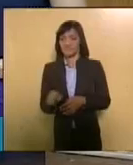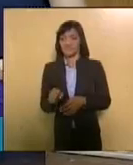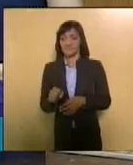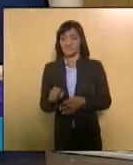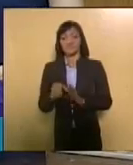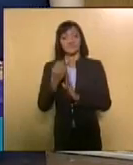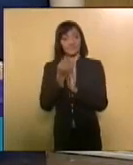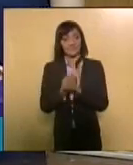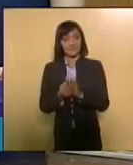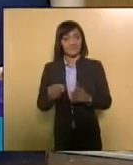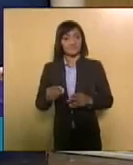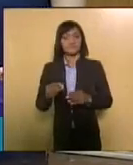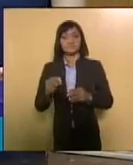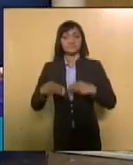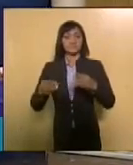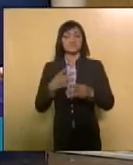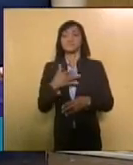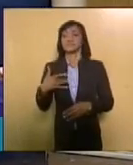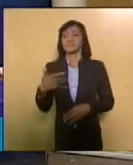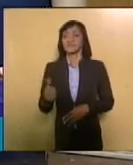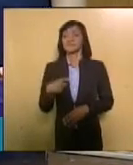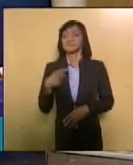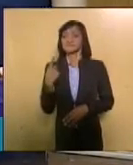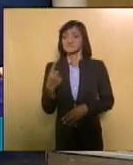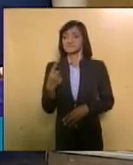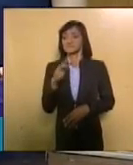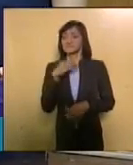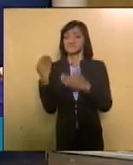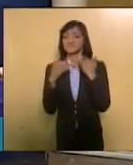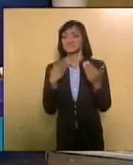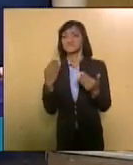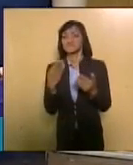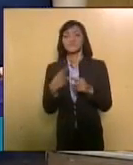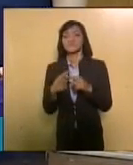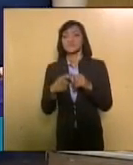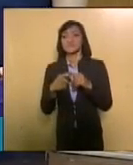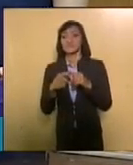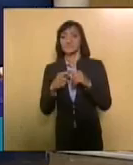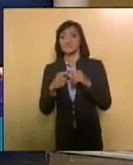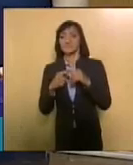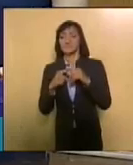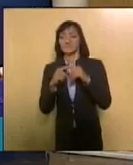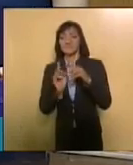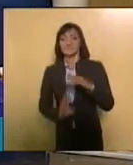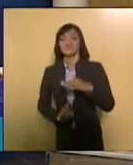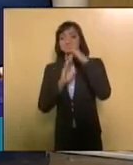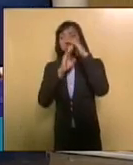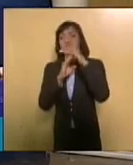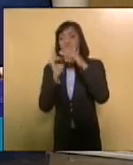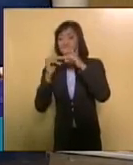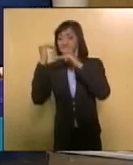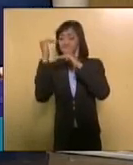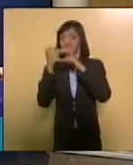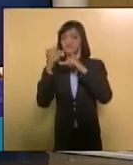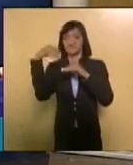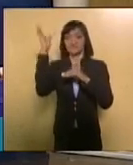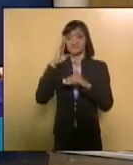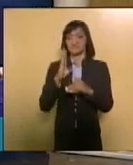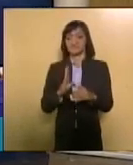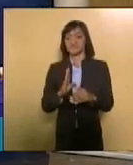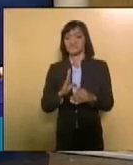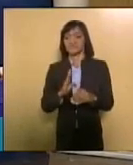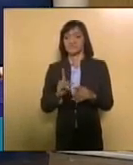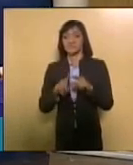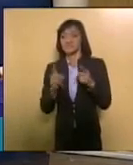Saúde tinha um homicídio de Barreiras no ano O que levaria Barreiras ao topo das cidades mais pacíficas do Brasil no